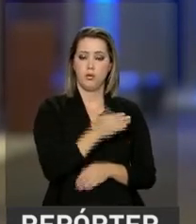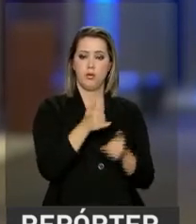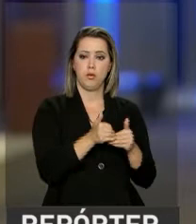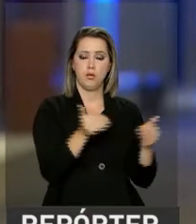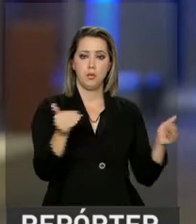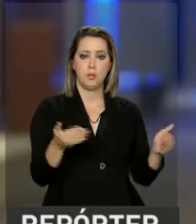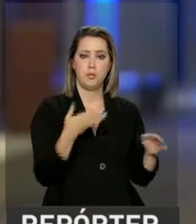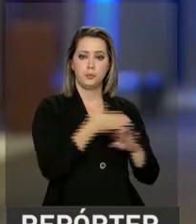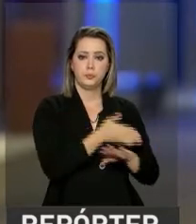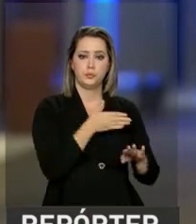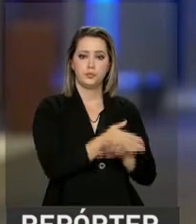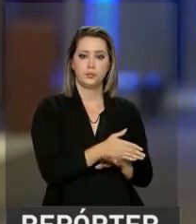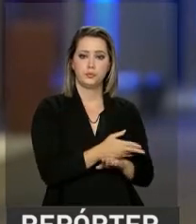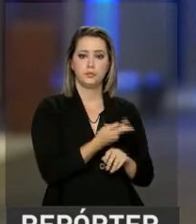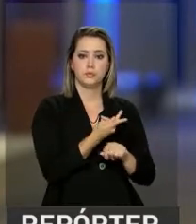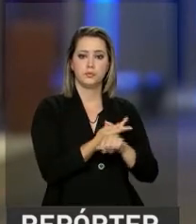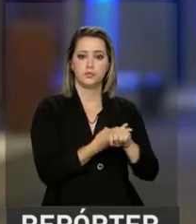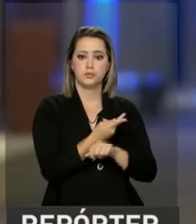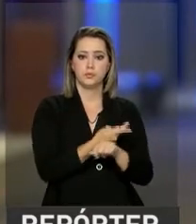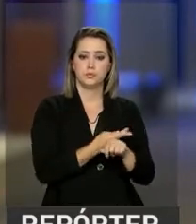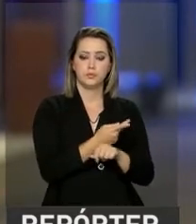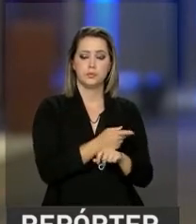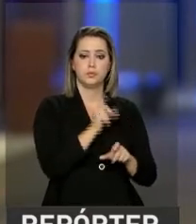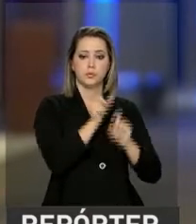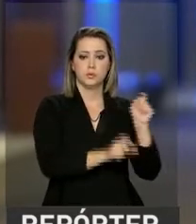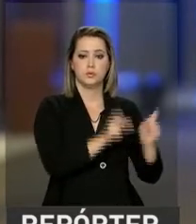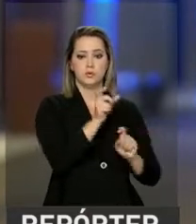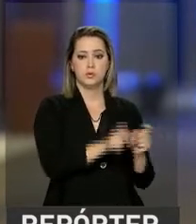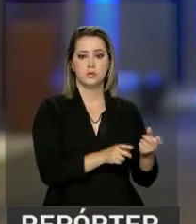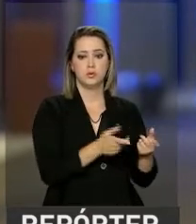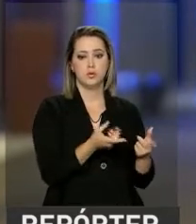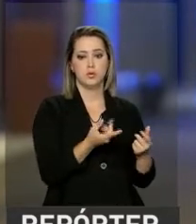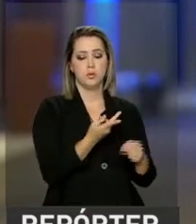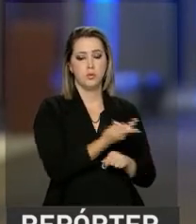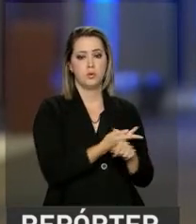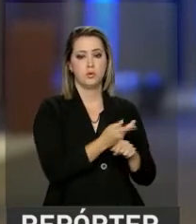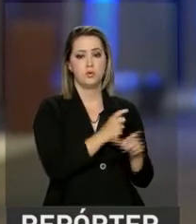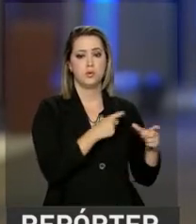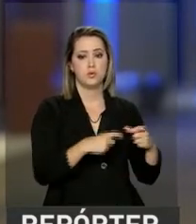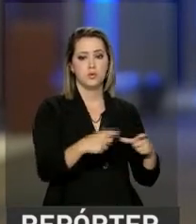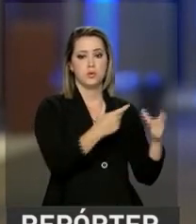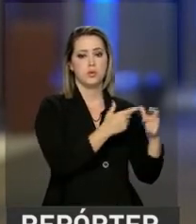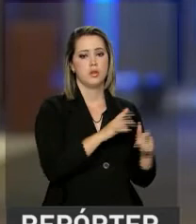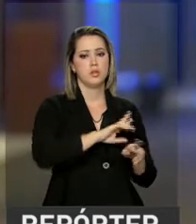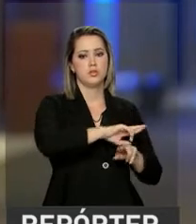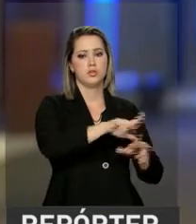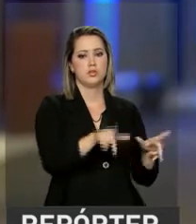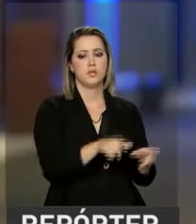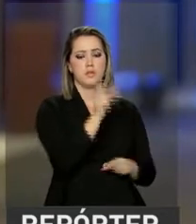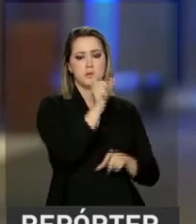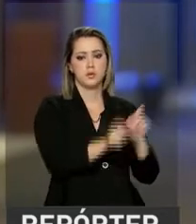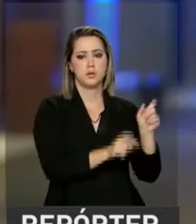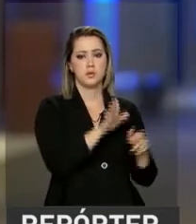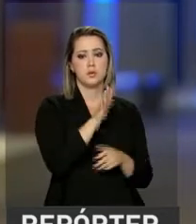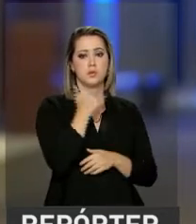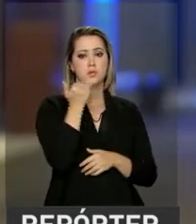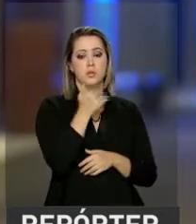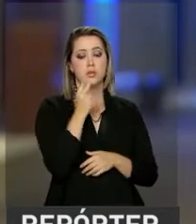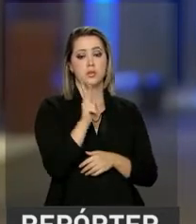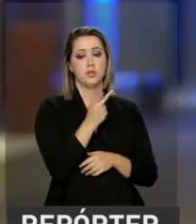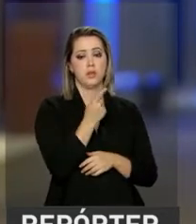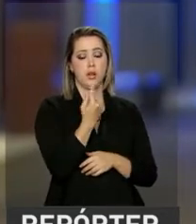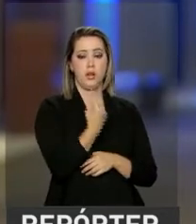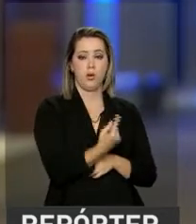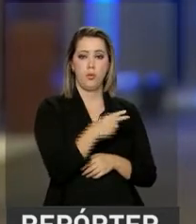o acesso, buscando que as pessoas procurem os postos de saúde. No ano passado, muita gente morreu de H1N1, esse ano